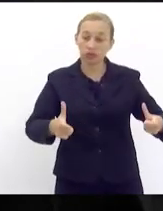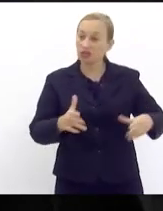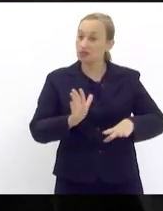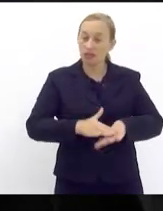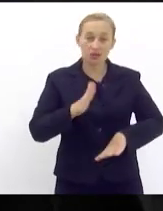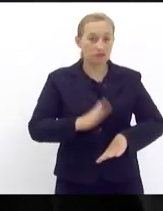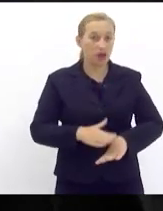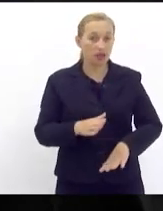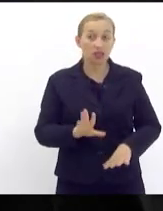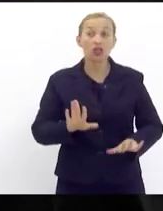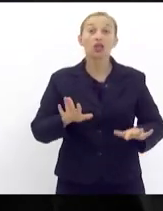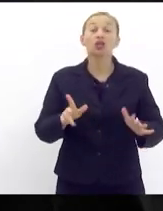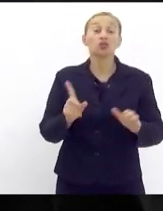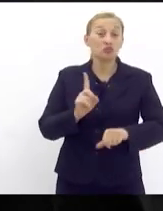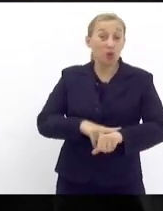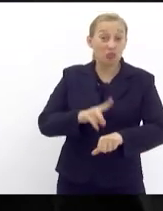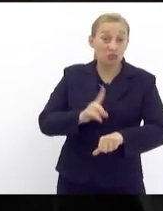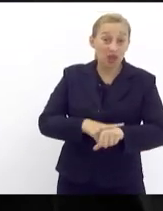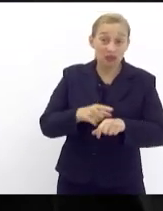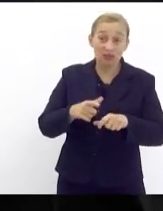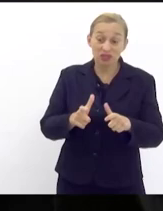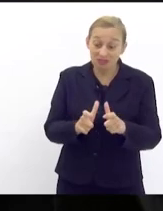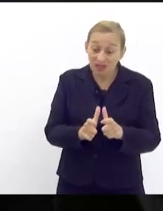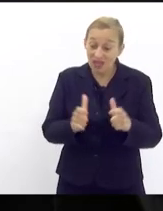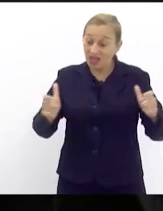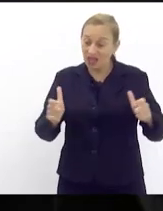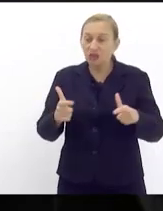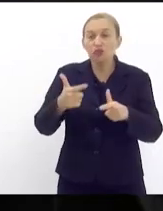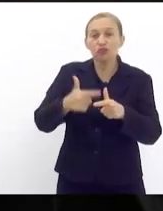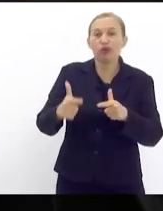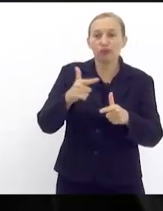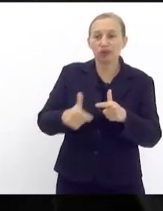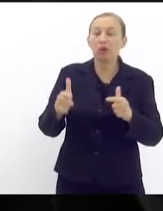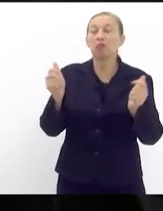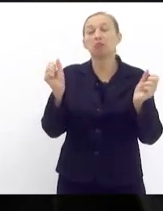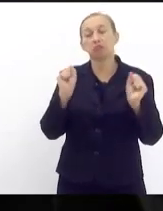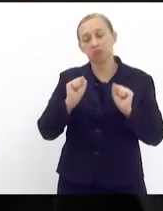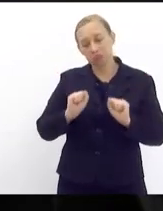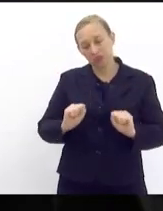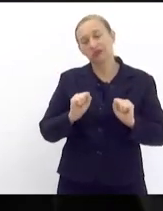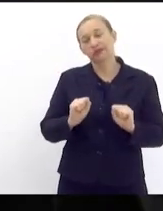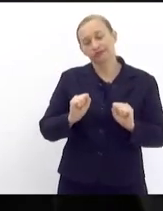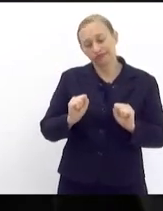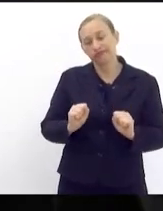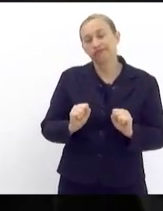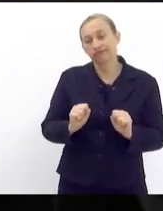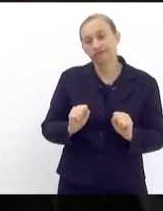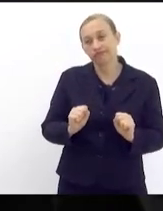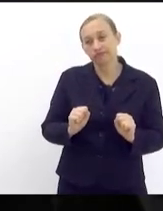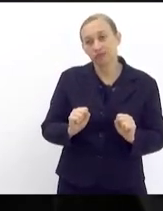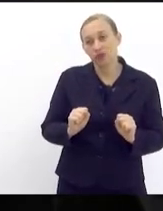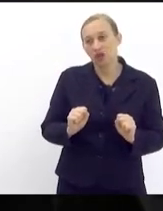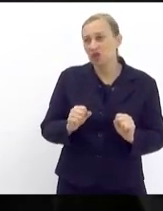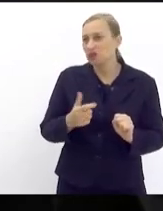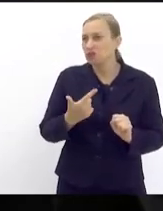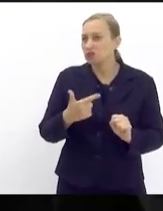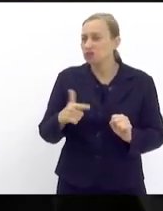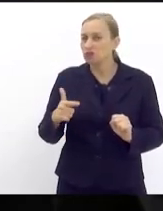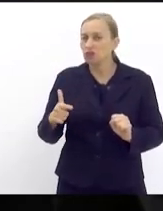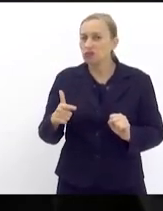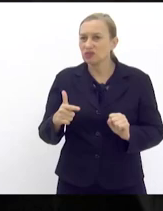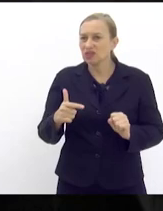e quando se agrava podem até por não ter esses